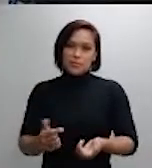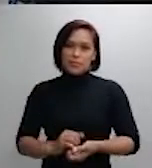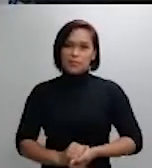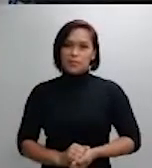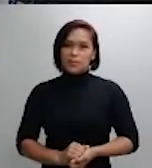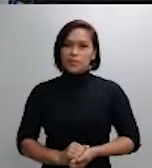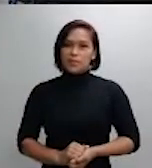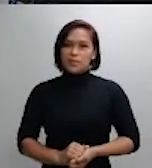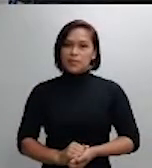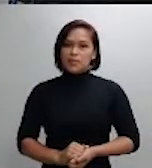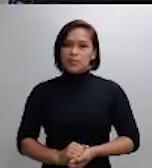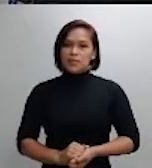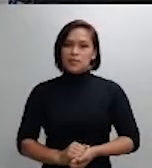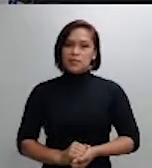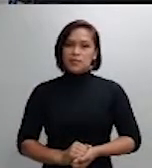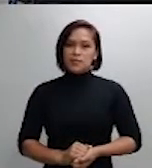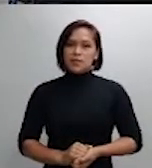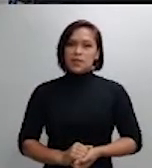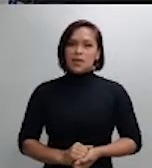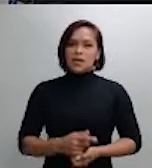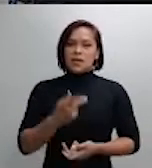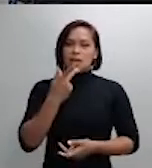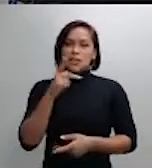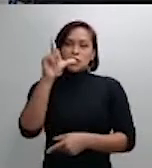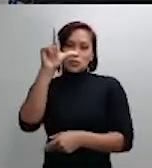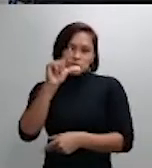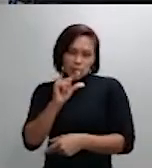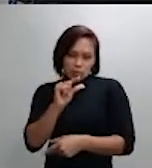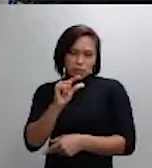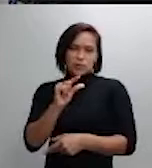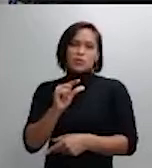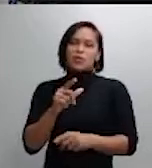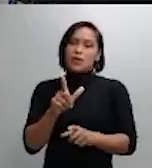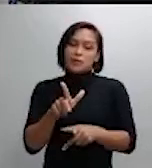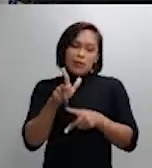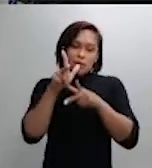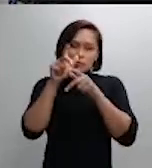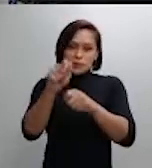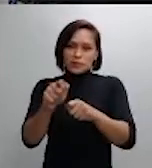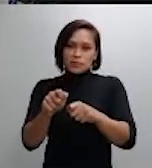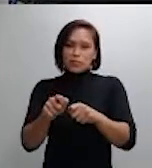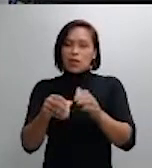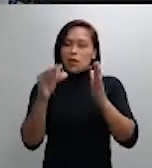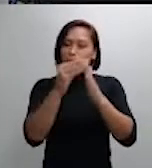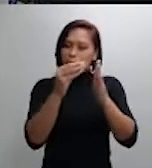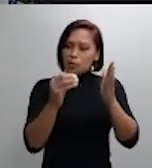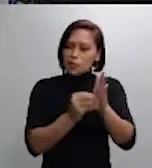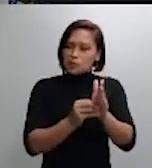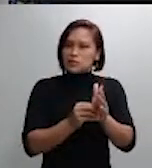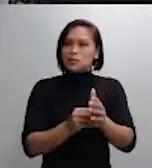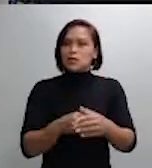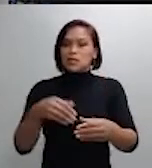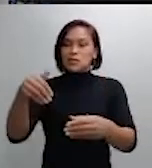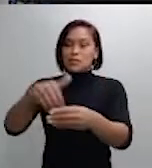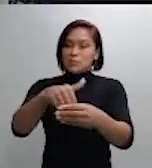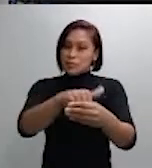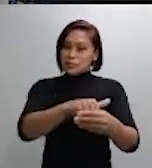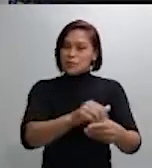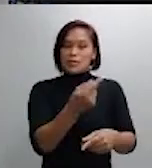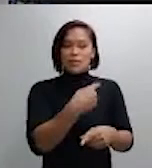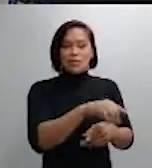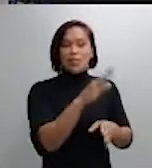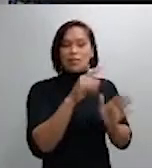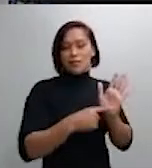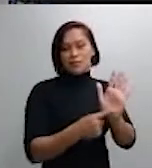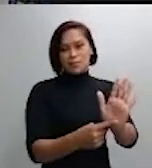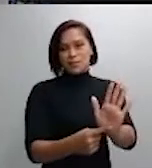desincentivando fortemente o ingresso de demandas no contexto delineado pela notação apresentada. Ou seja, os honorários,